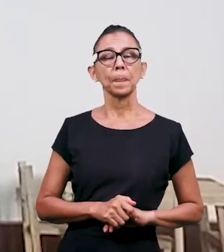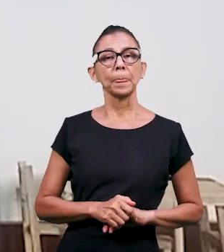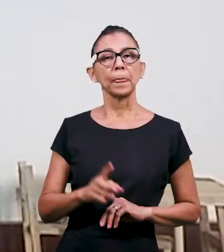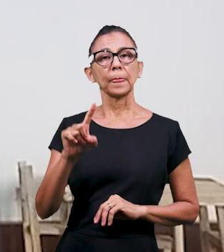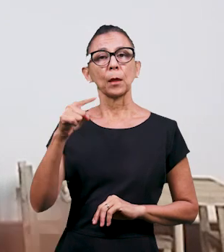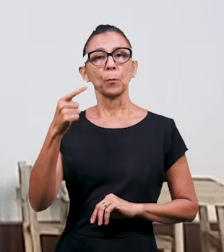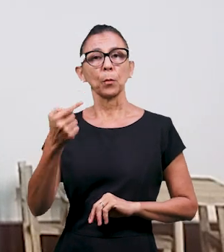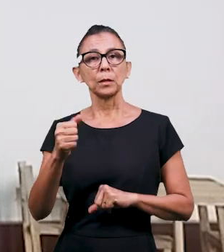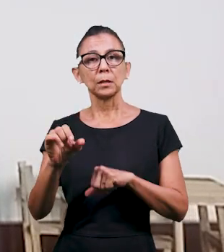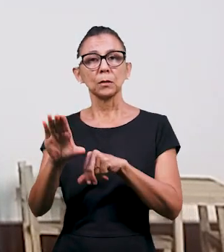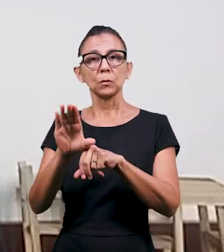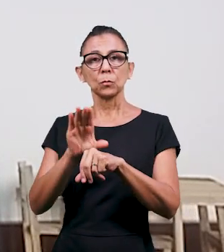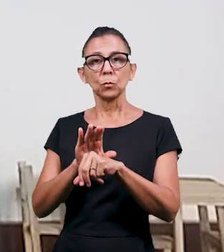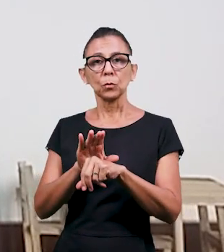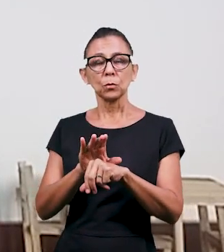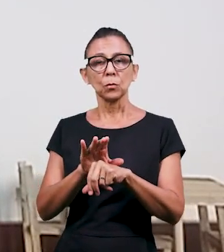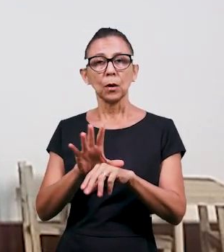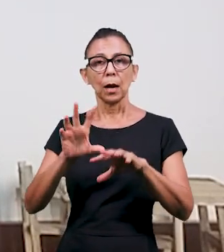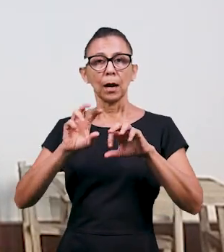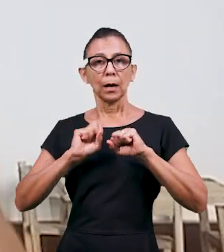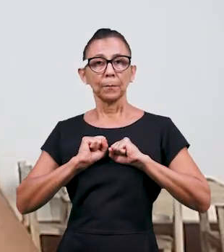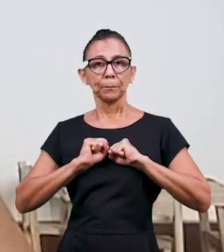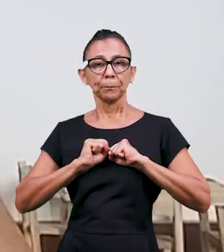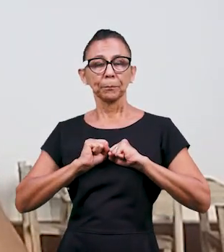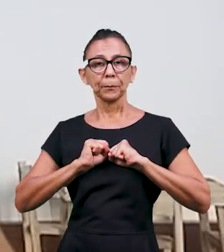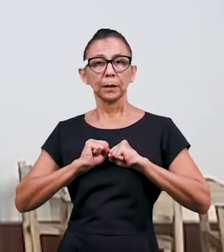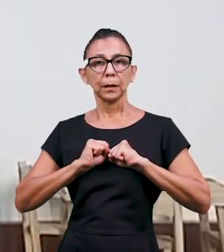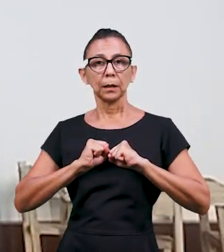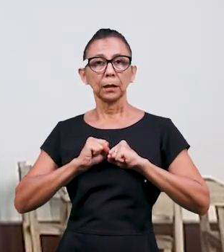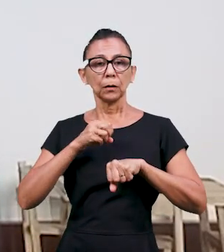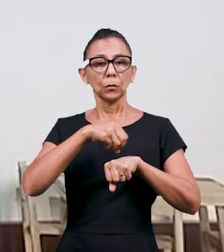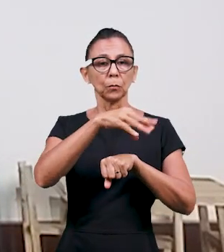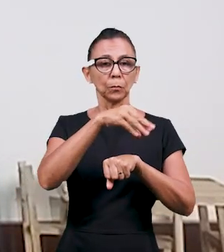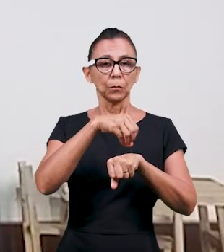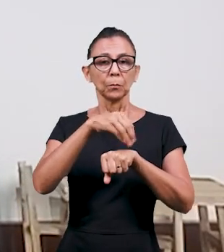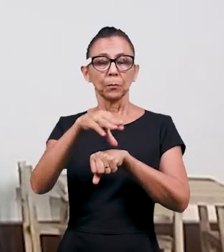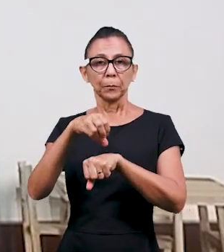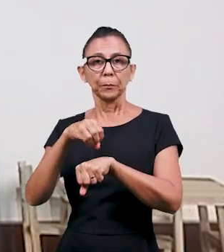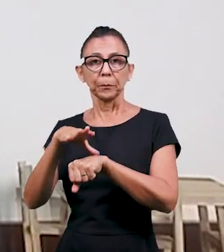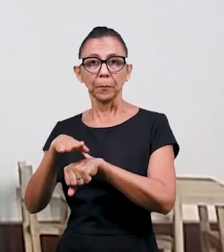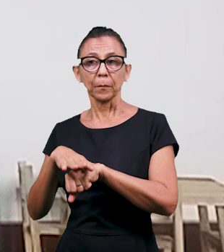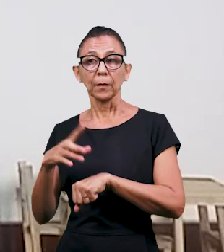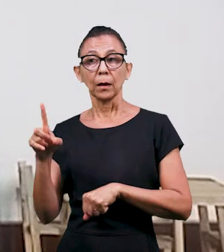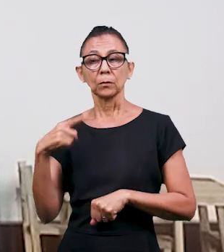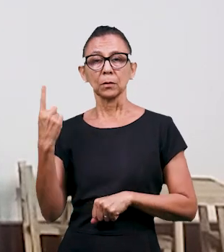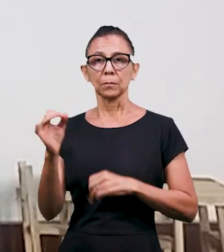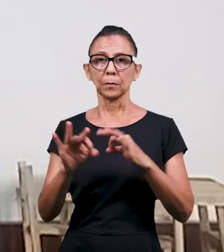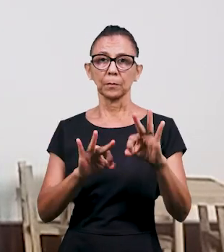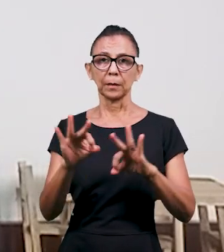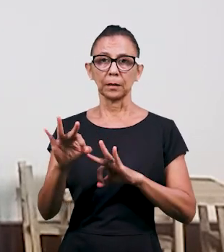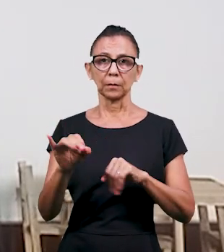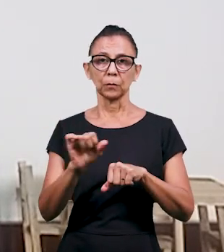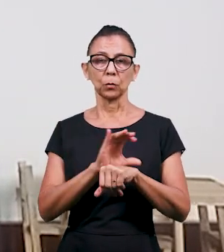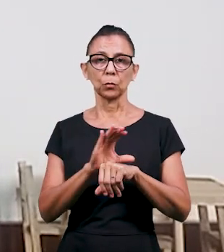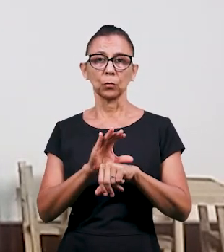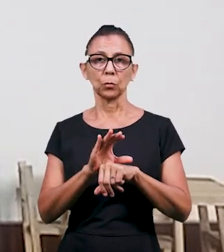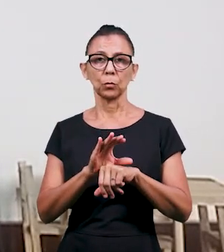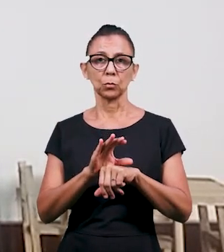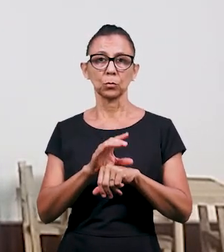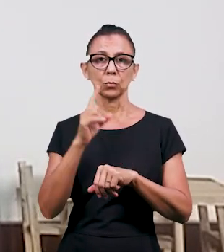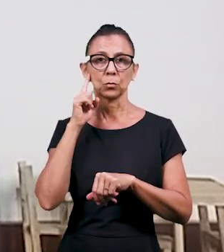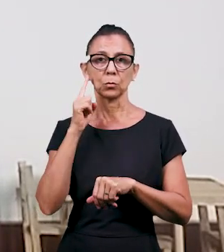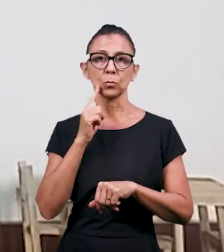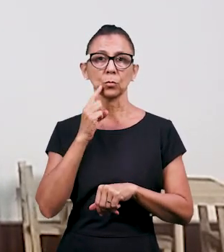Eles ali ajudam a compartilhar esse conhecimento, e inclusive nós estamos elaborando já um curso de